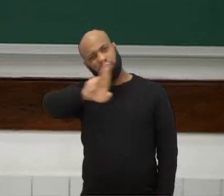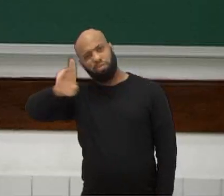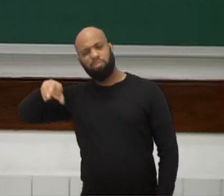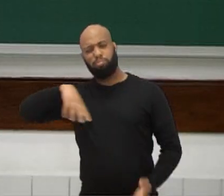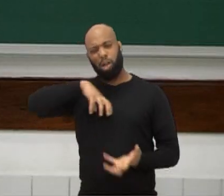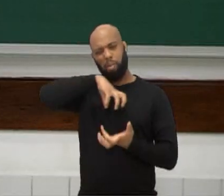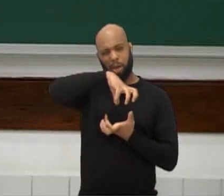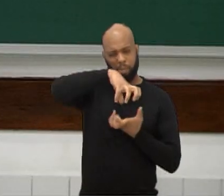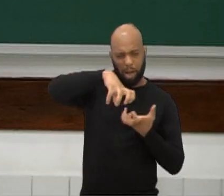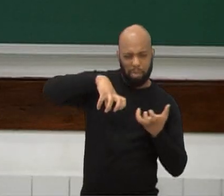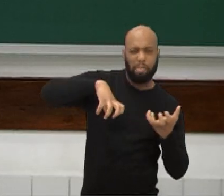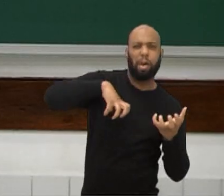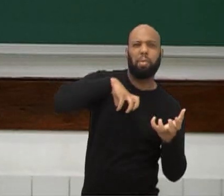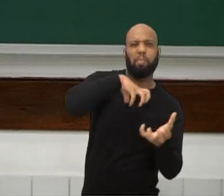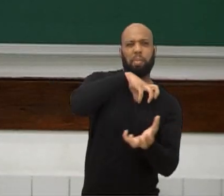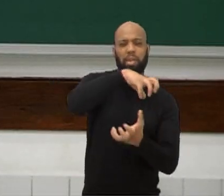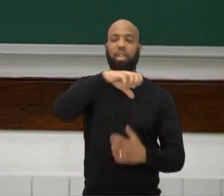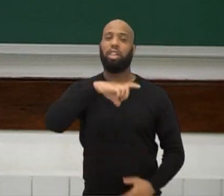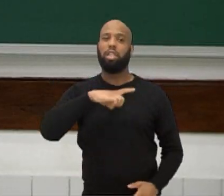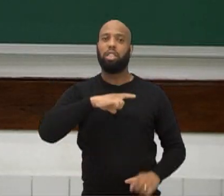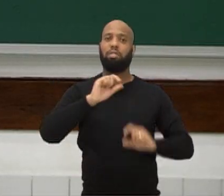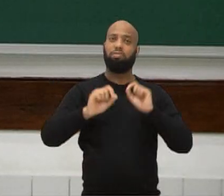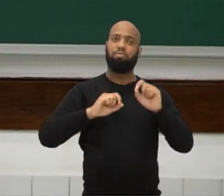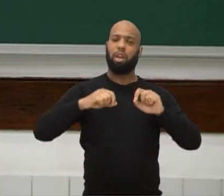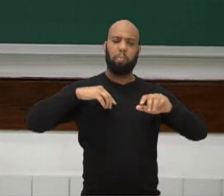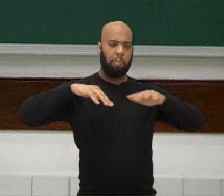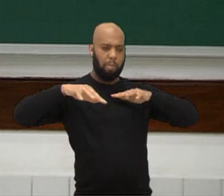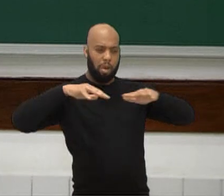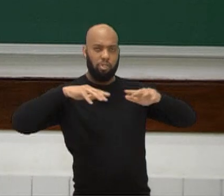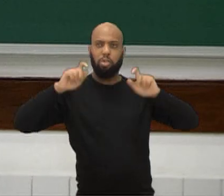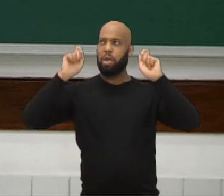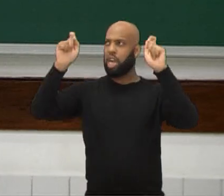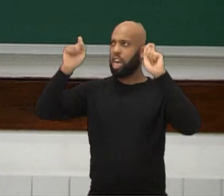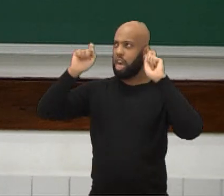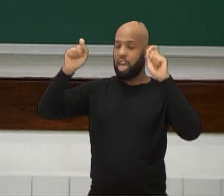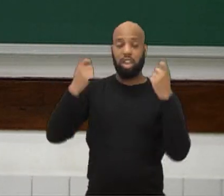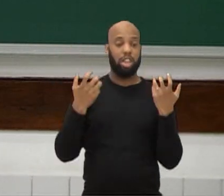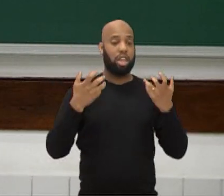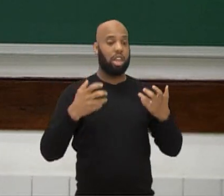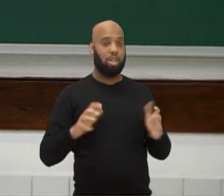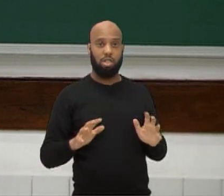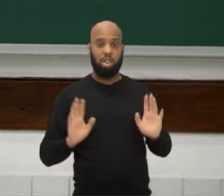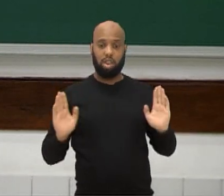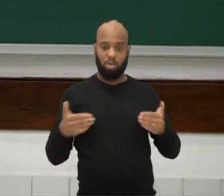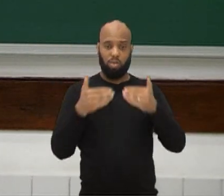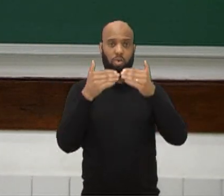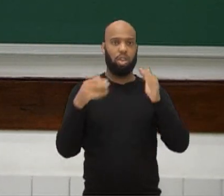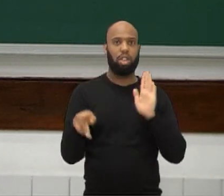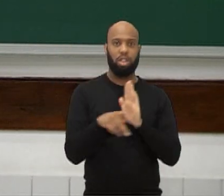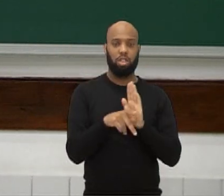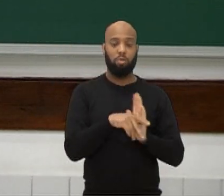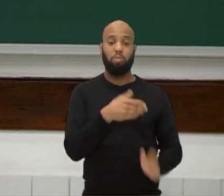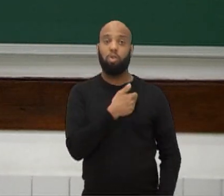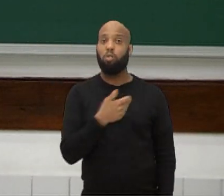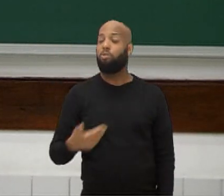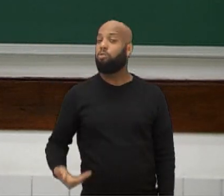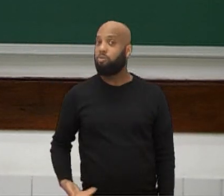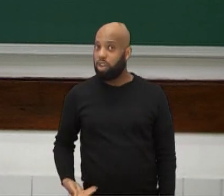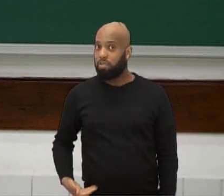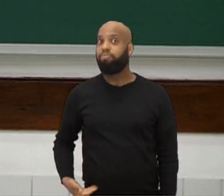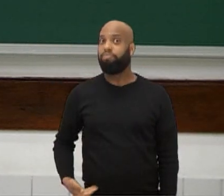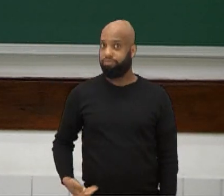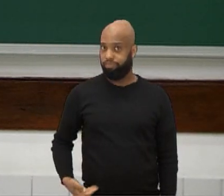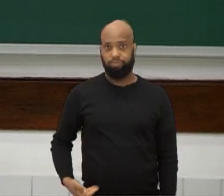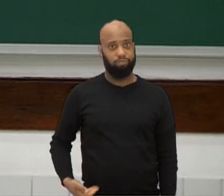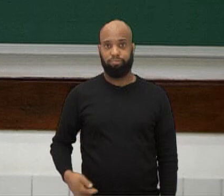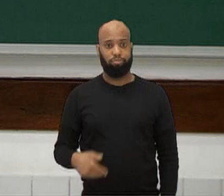diversas rebeliões, ou seja, movimentos que não concordavam com o governo central, que não concordavam com o governo